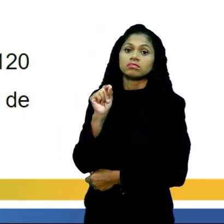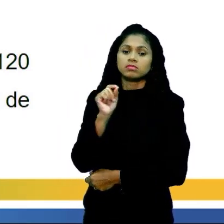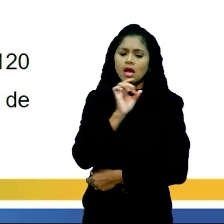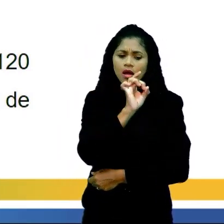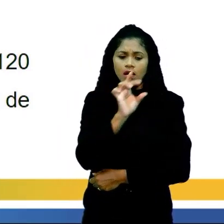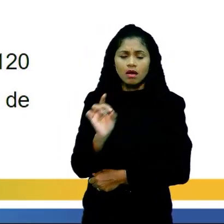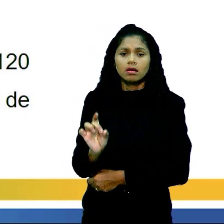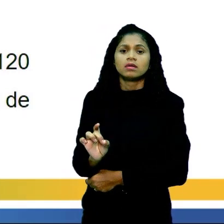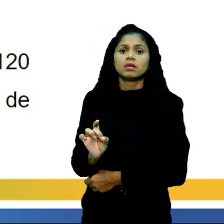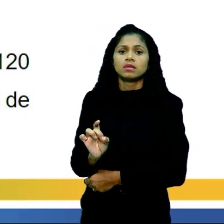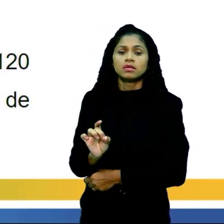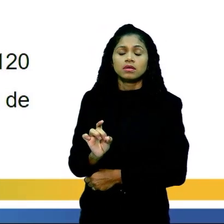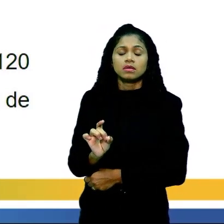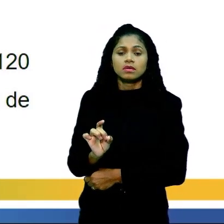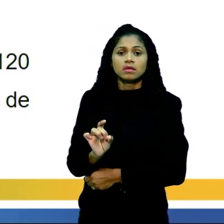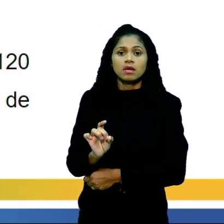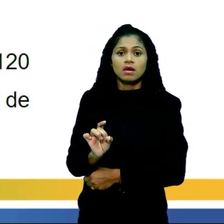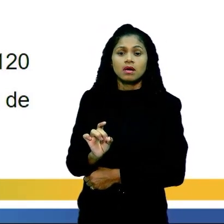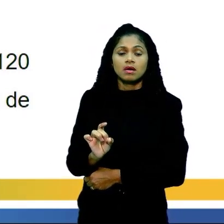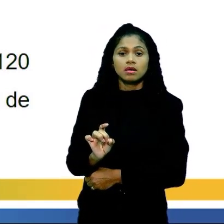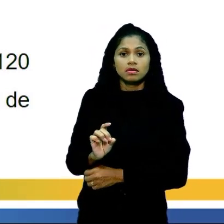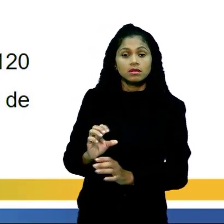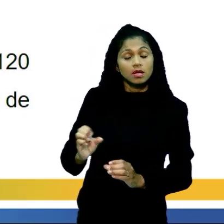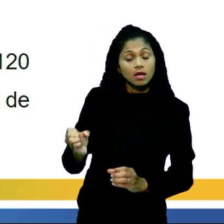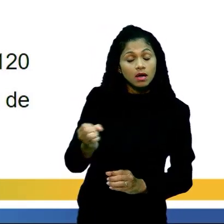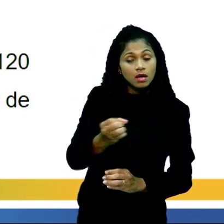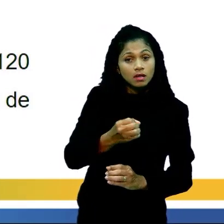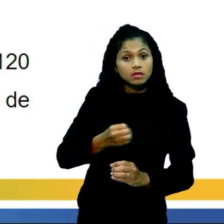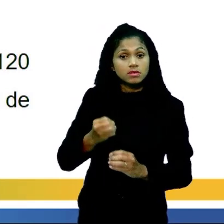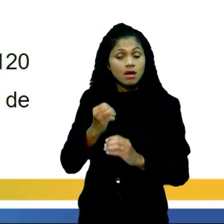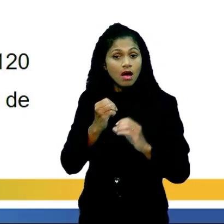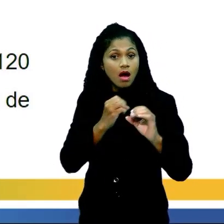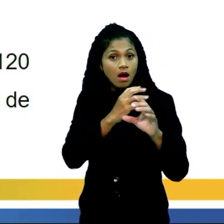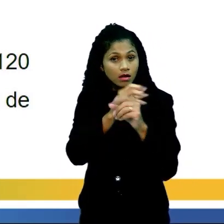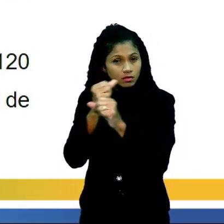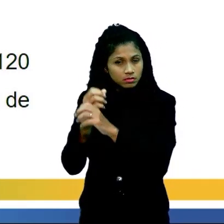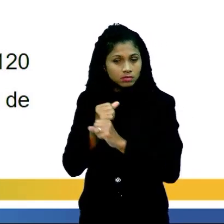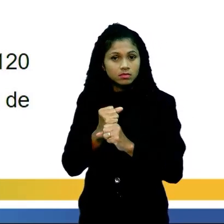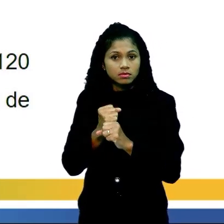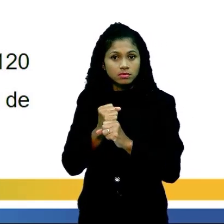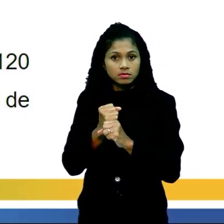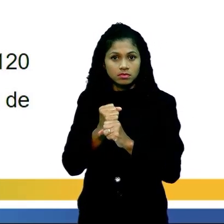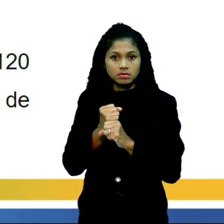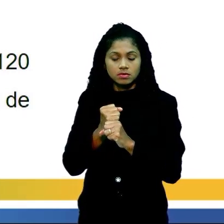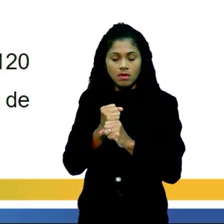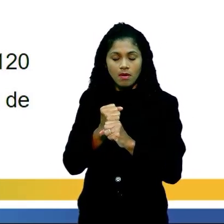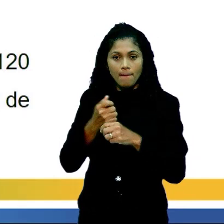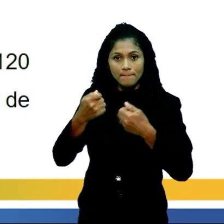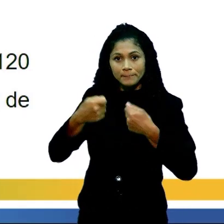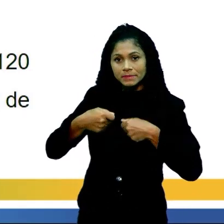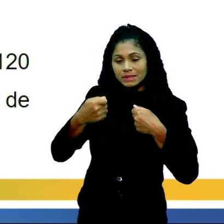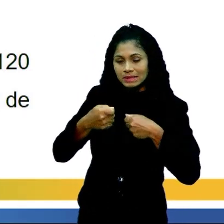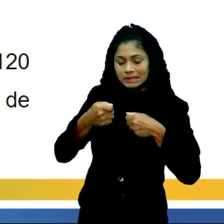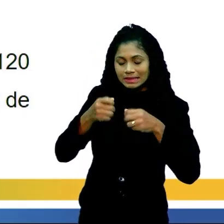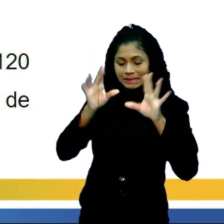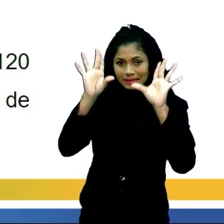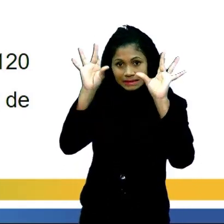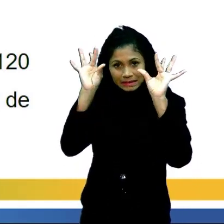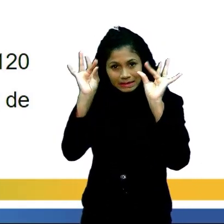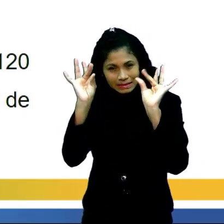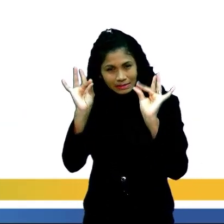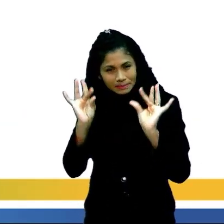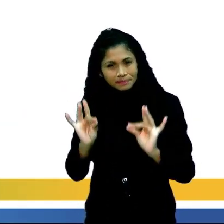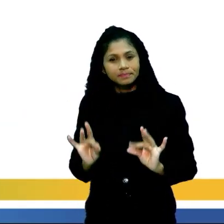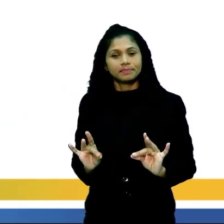delas, a receita entra precisamente bem detalhada. Tudo bem? Então, vamos dar uma olhada